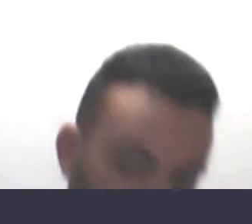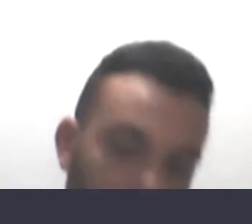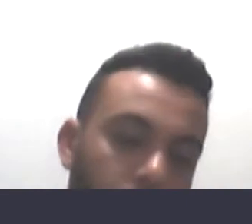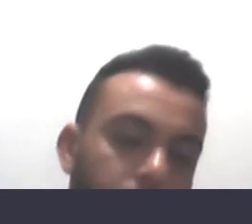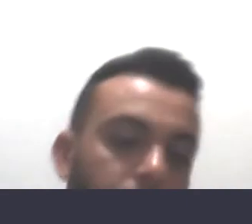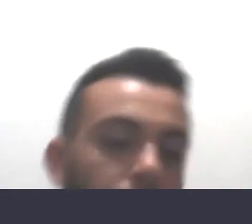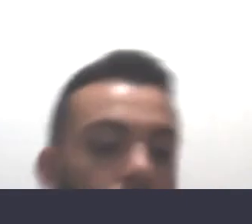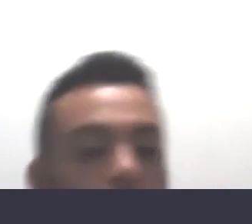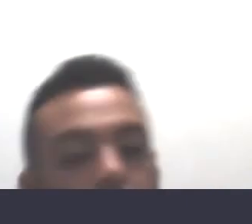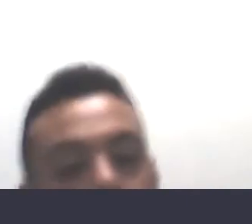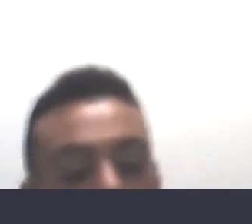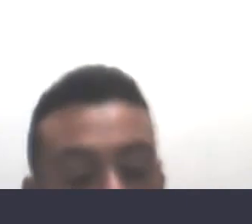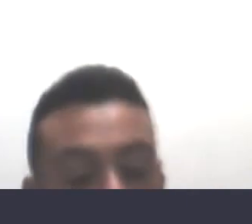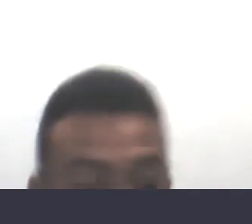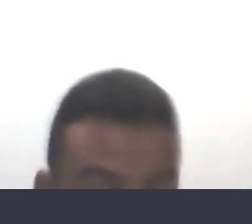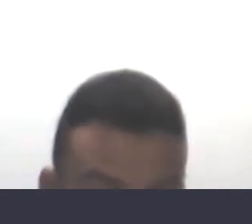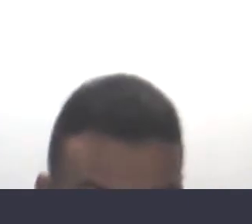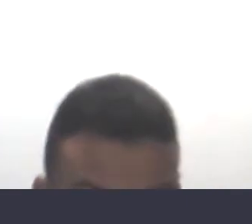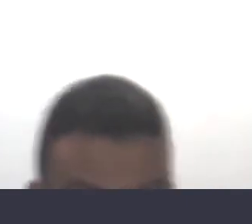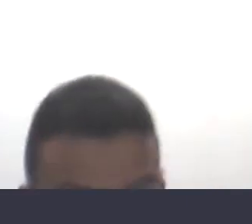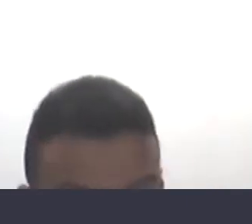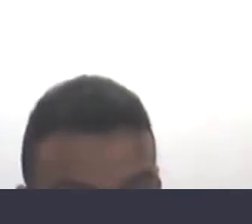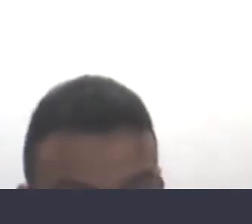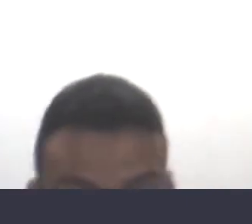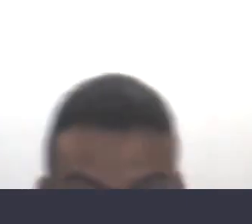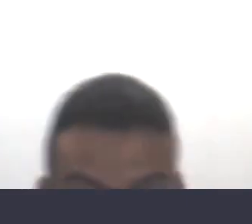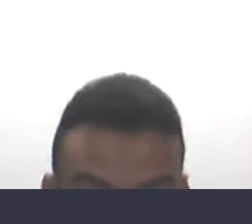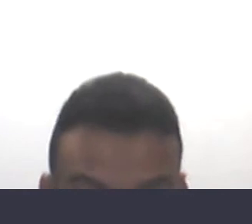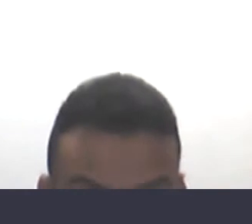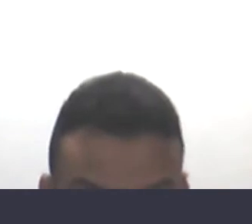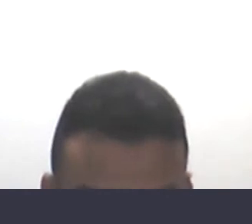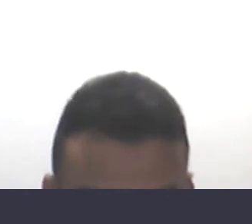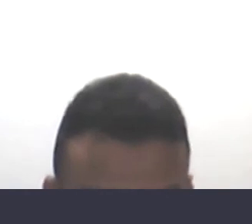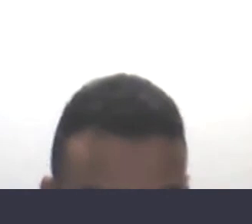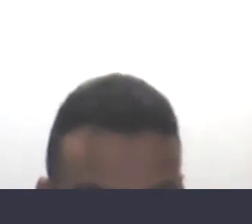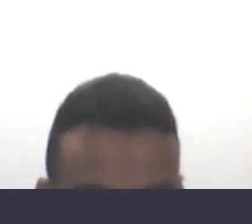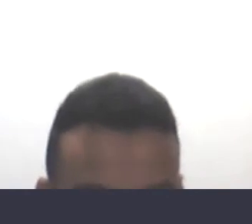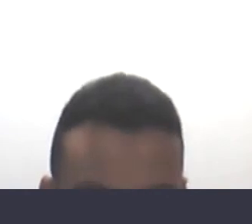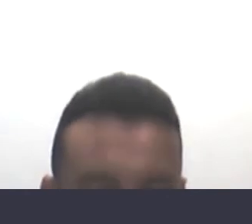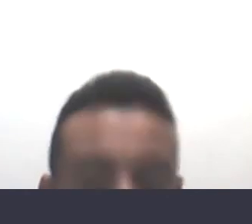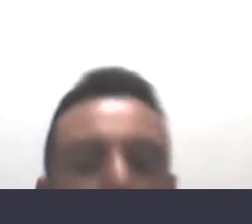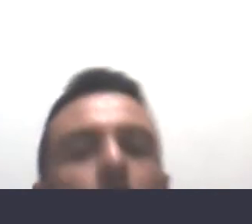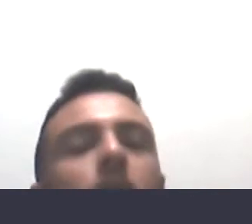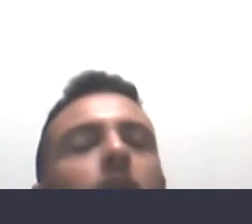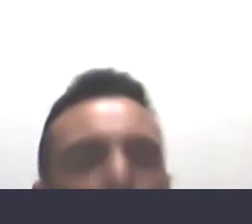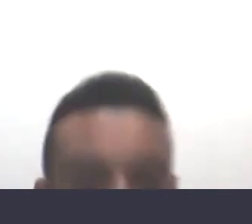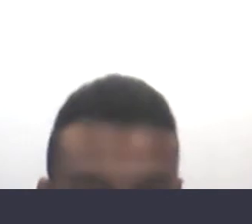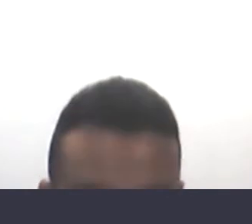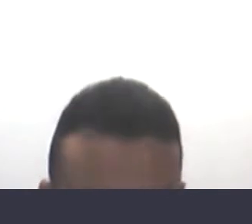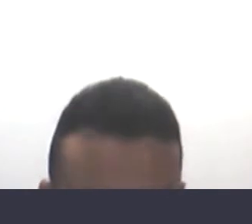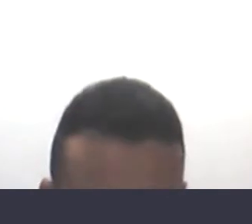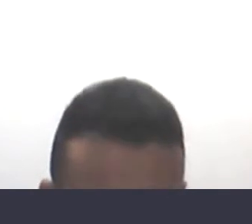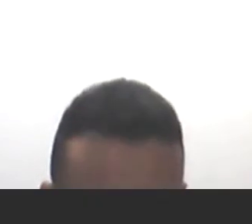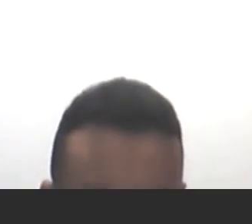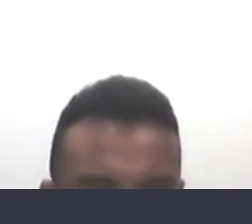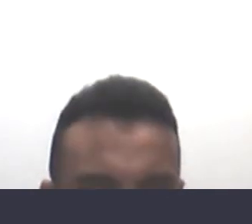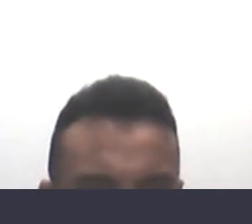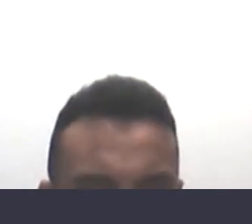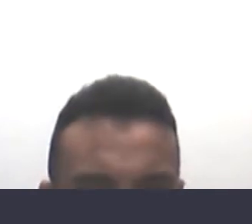as orientações dos agrônomos, né? E isso é um assunto já há muito tempo, né? Principalmente antigamente.